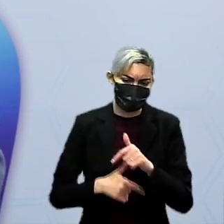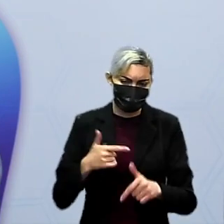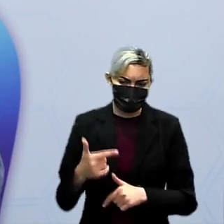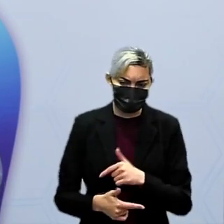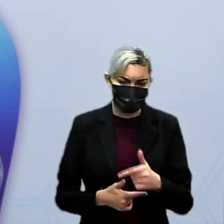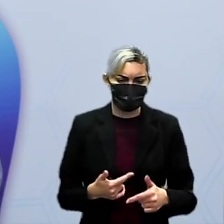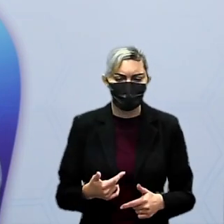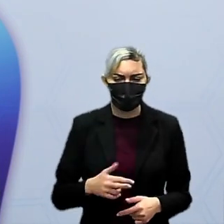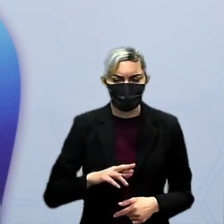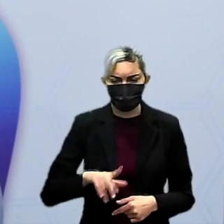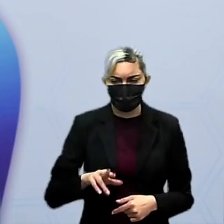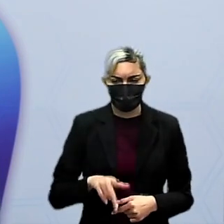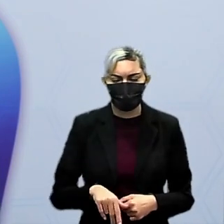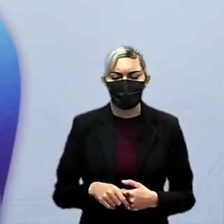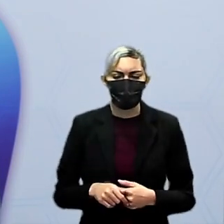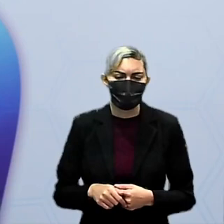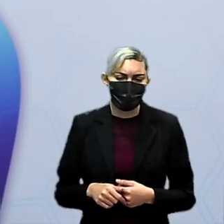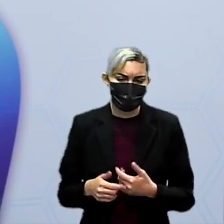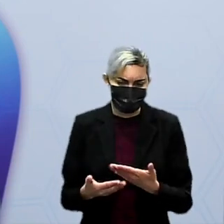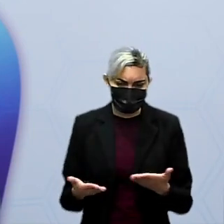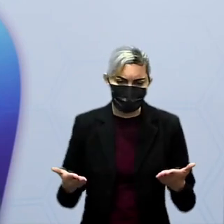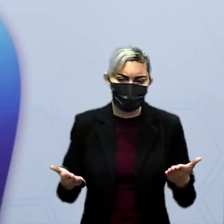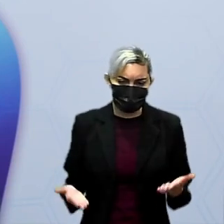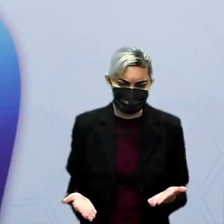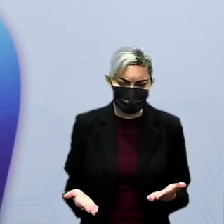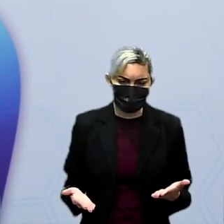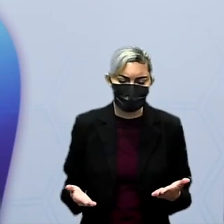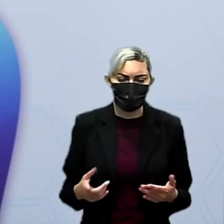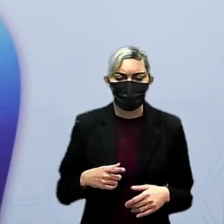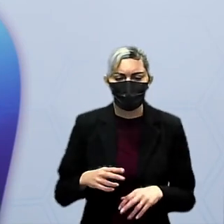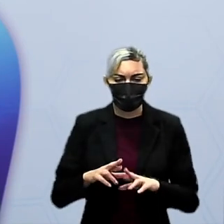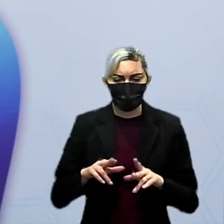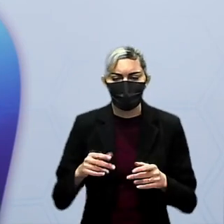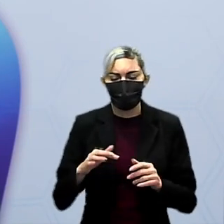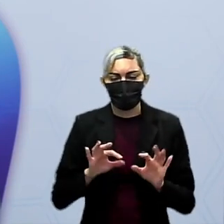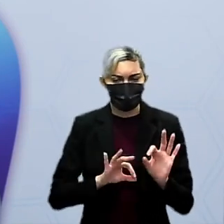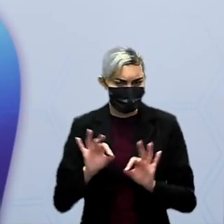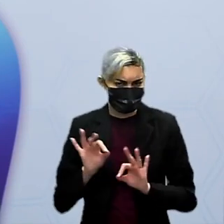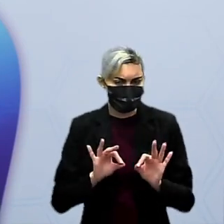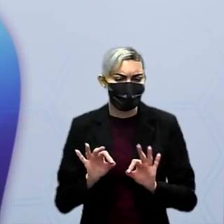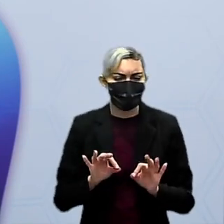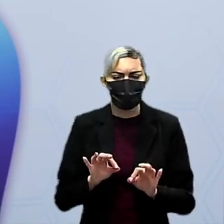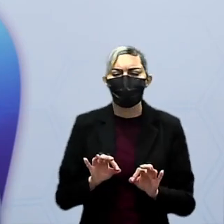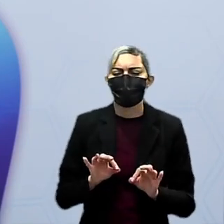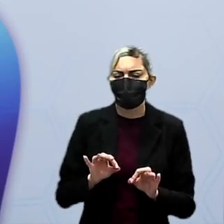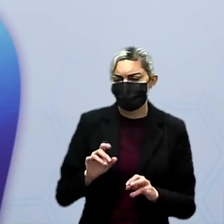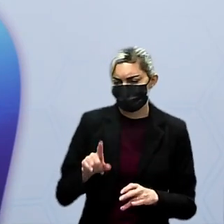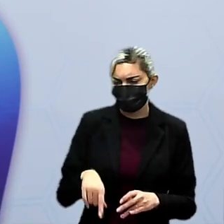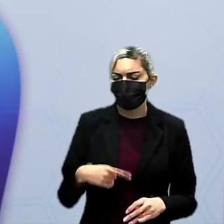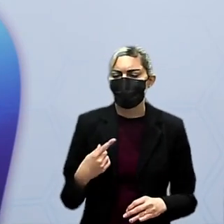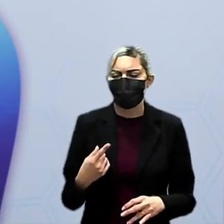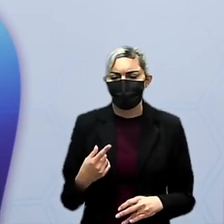que ele não é um formato que está distante da realidade. É um formato extremamente